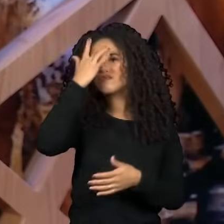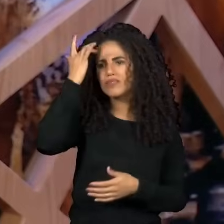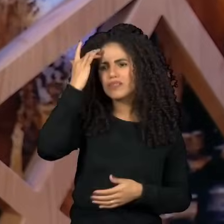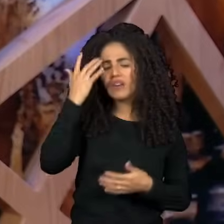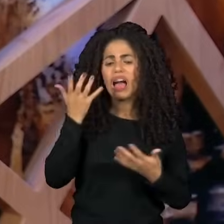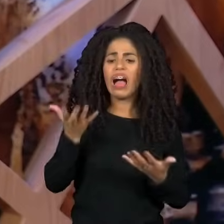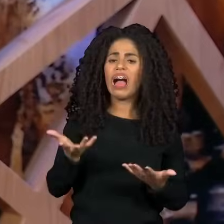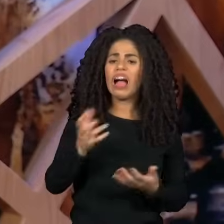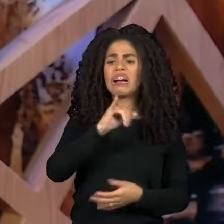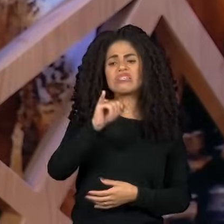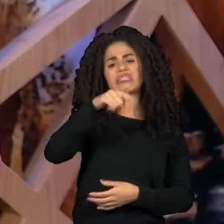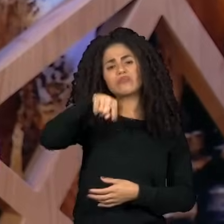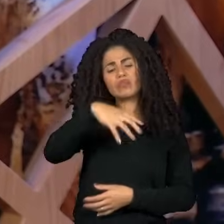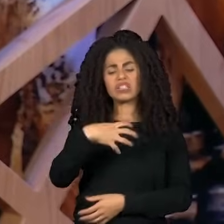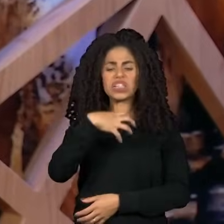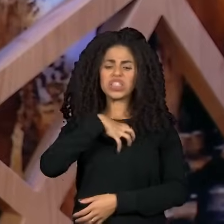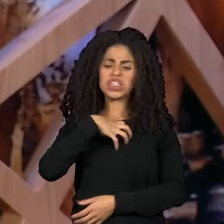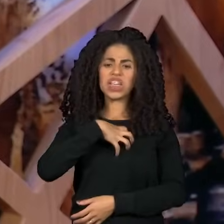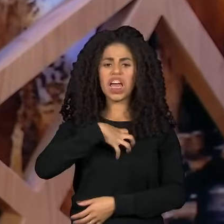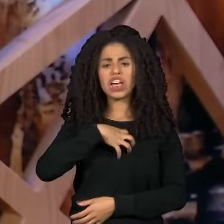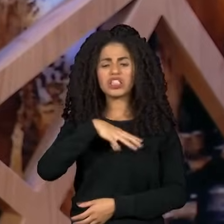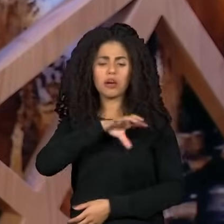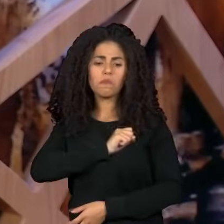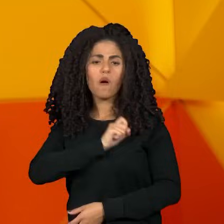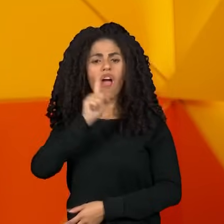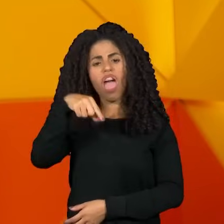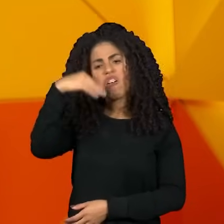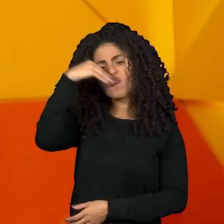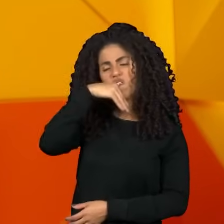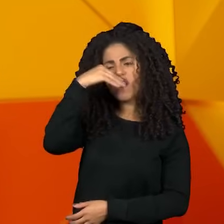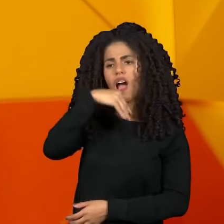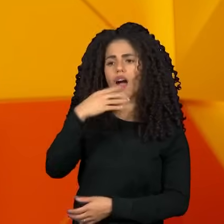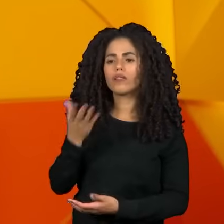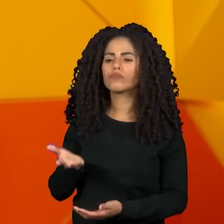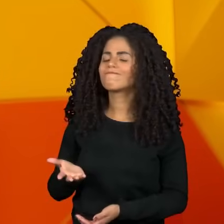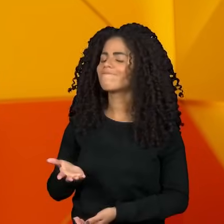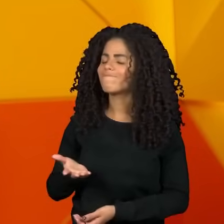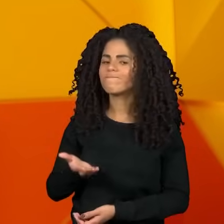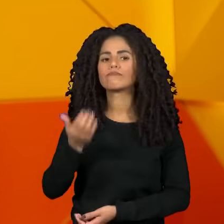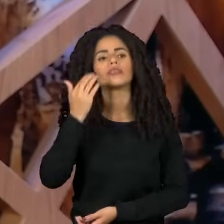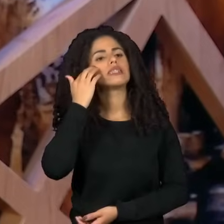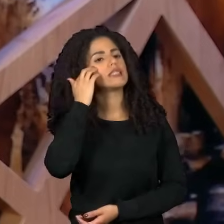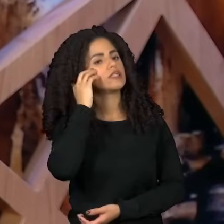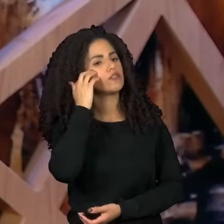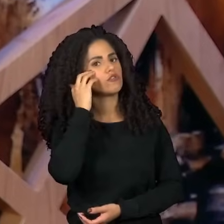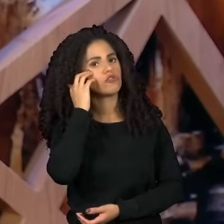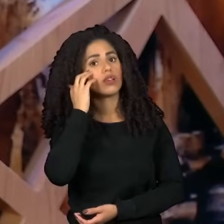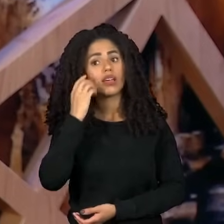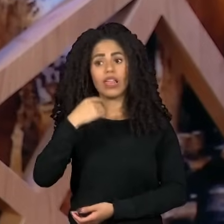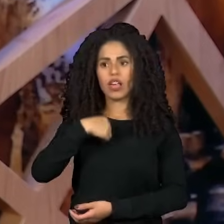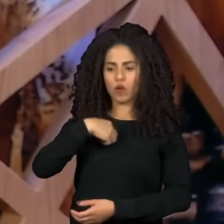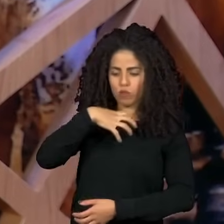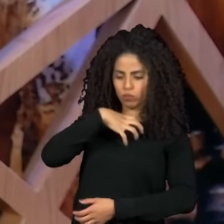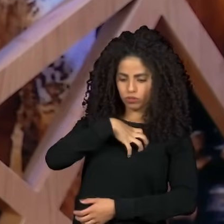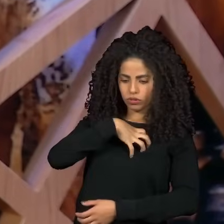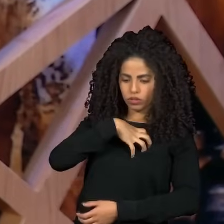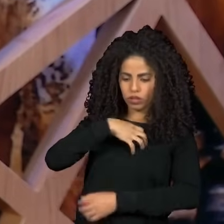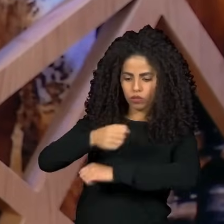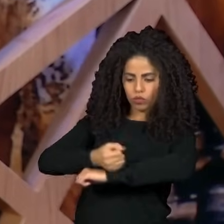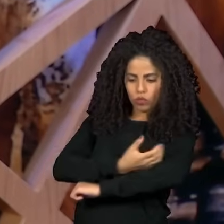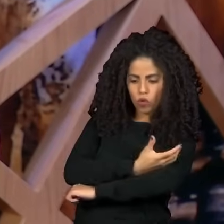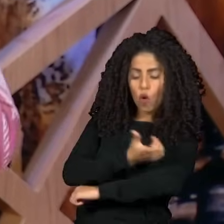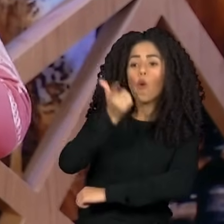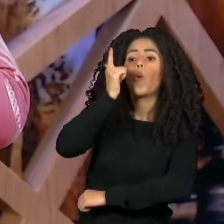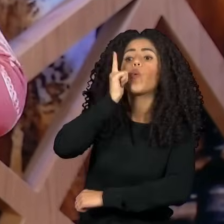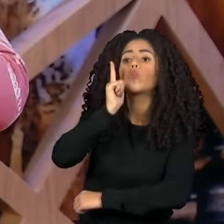assim, sentimentos me fazem potência, né? Porque na medida que eu sinto, eu também penso a partir desse sentido.